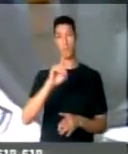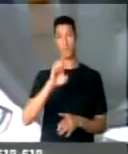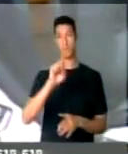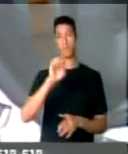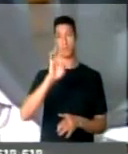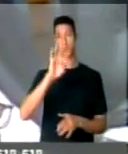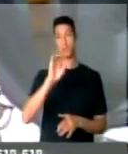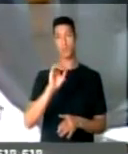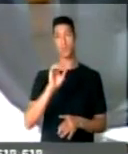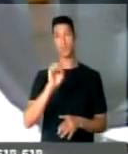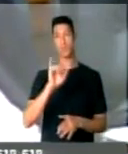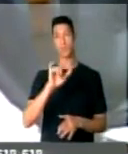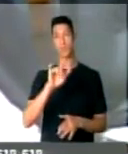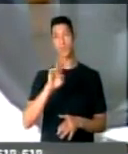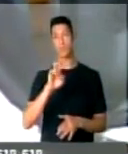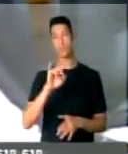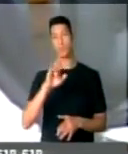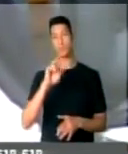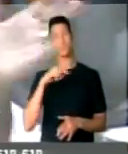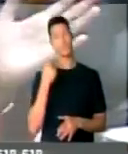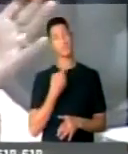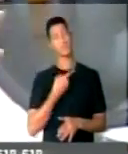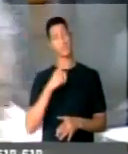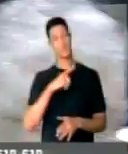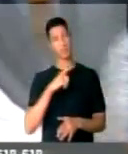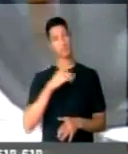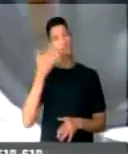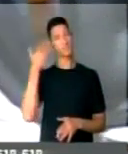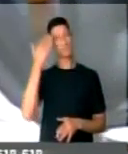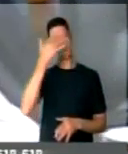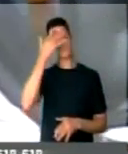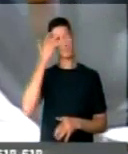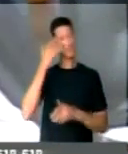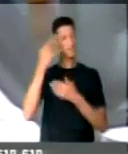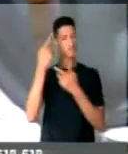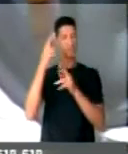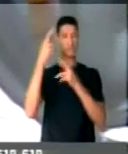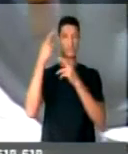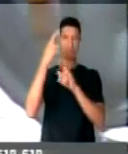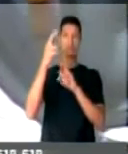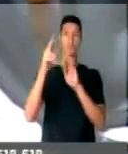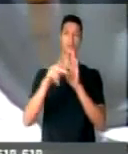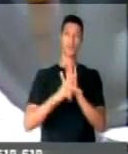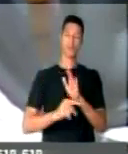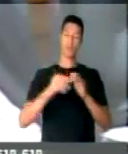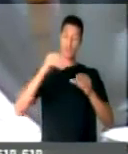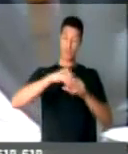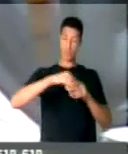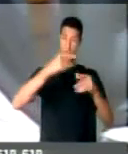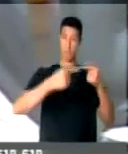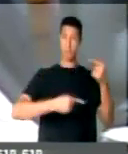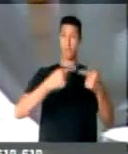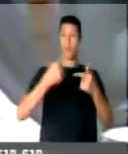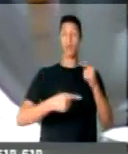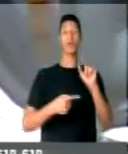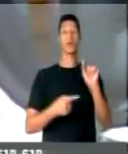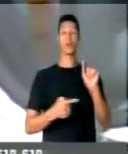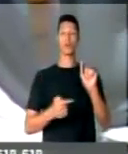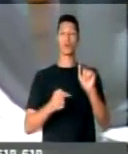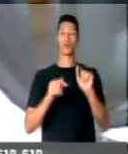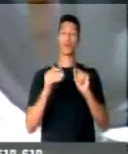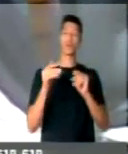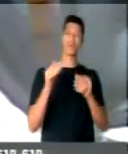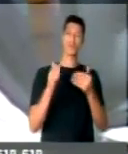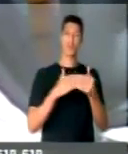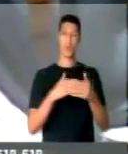Modesto da Silveira é o que nós tínhamos de mais revolucionário numa política em que a